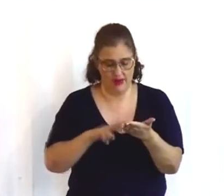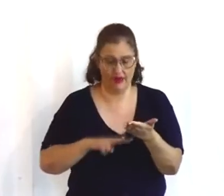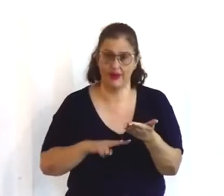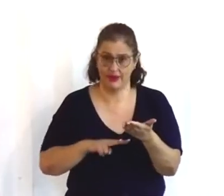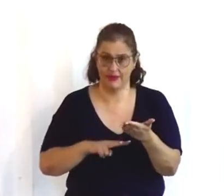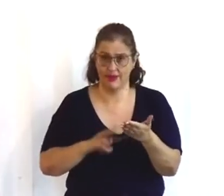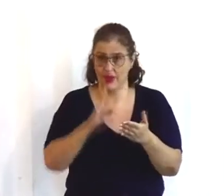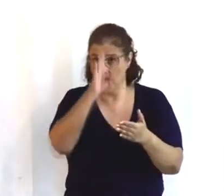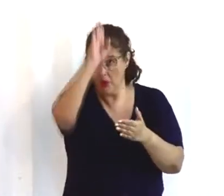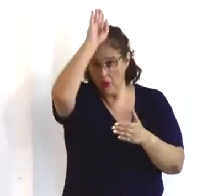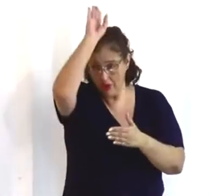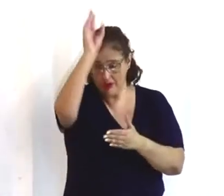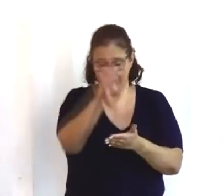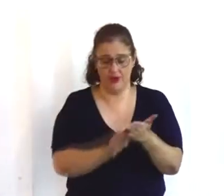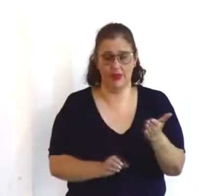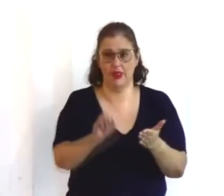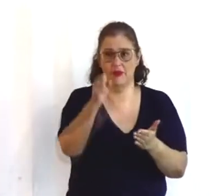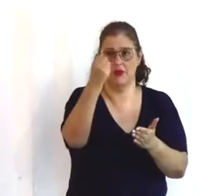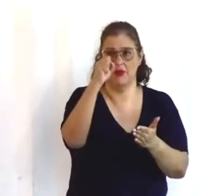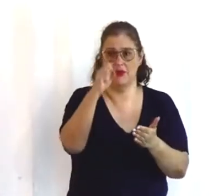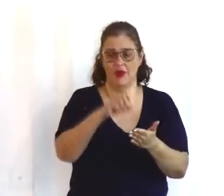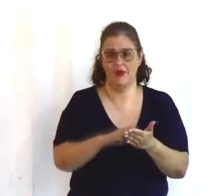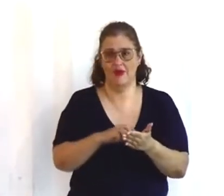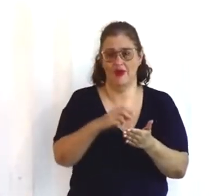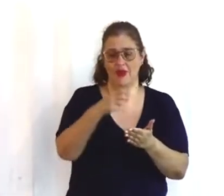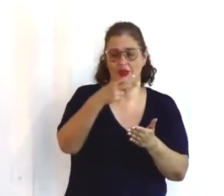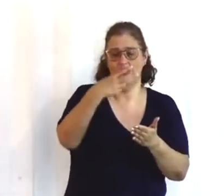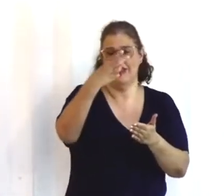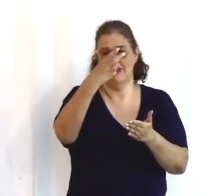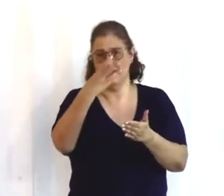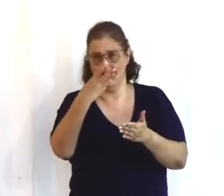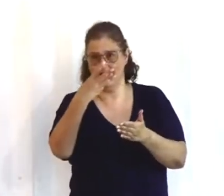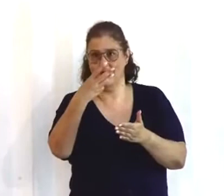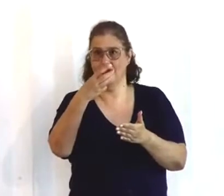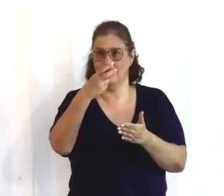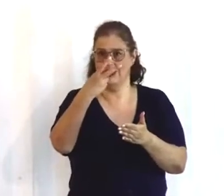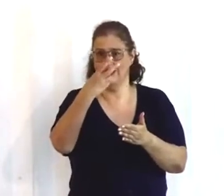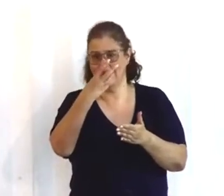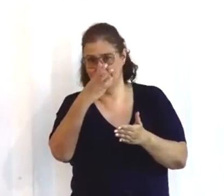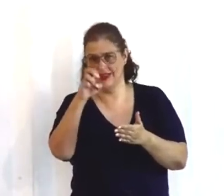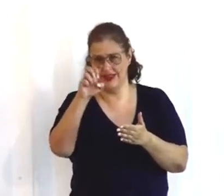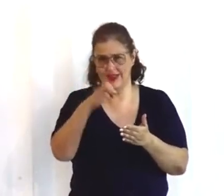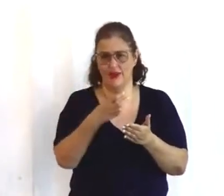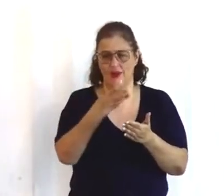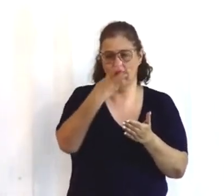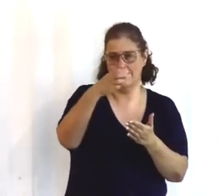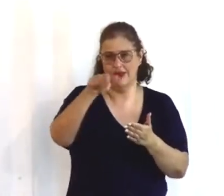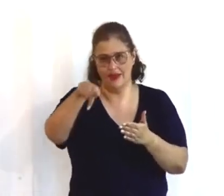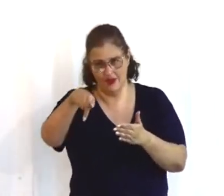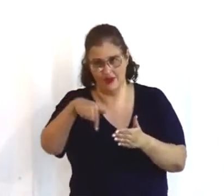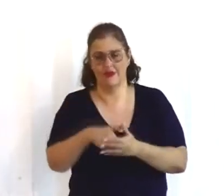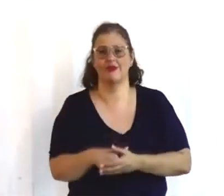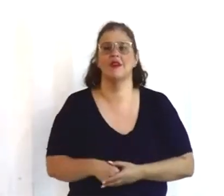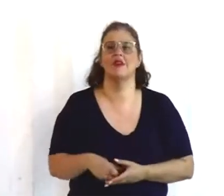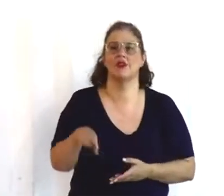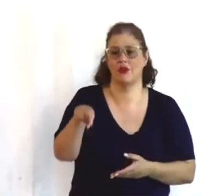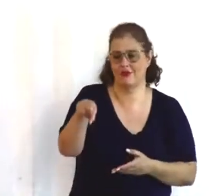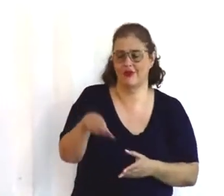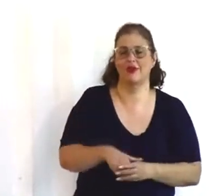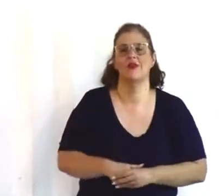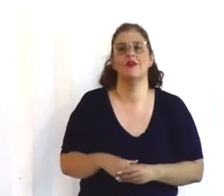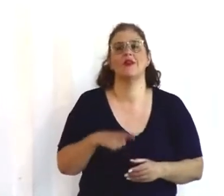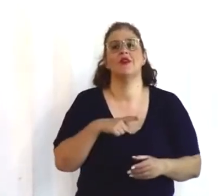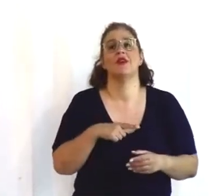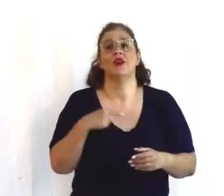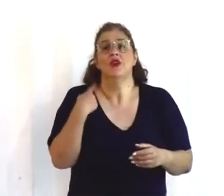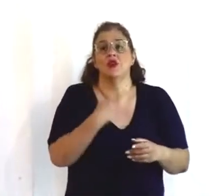de Romanos capítulo 8, de 35 a 39. Nós só podemos declarar que somos